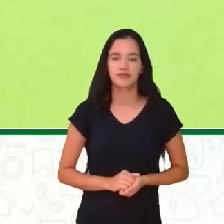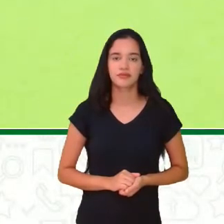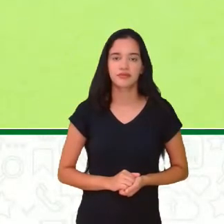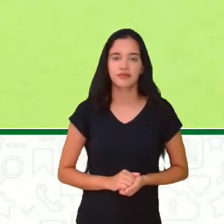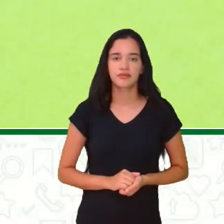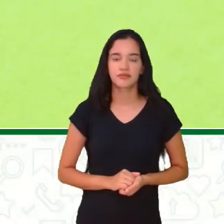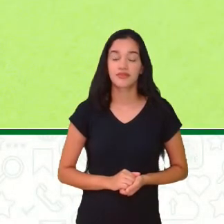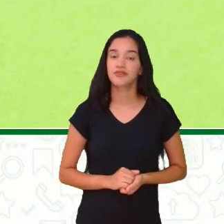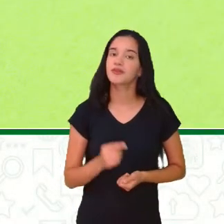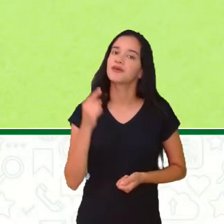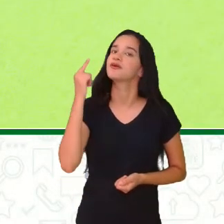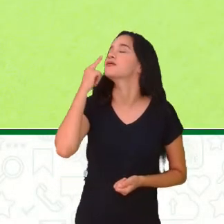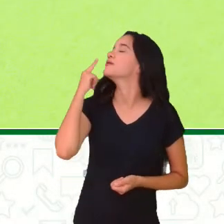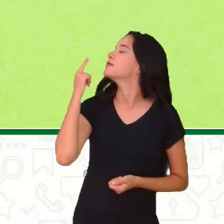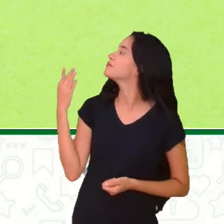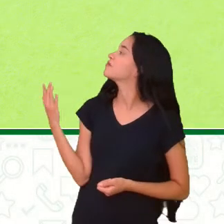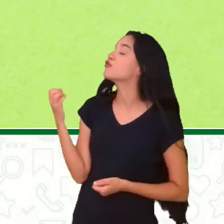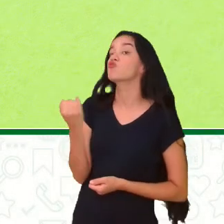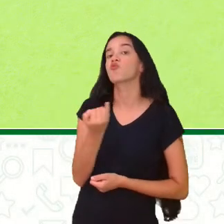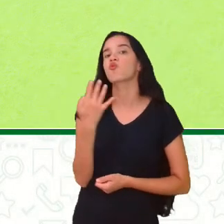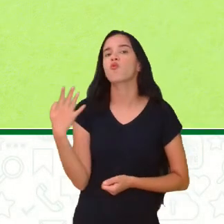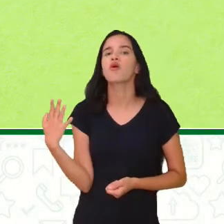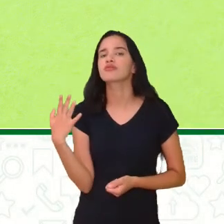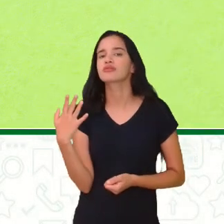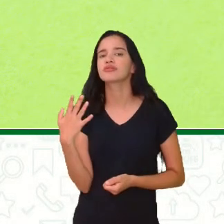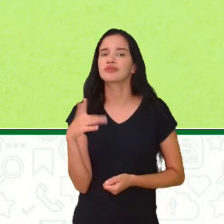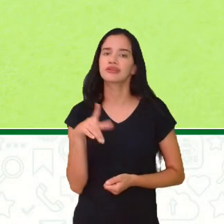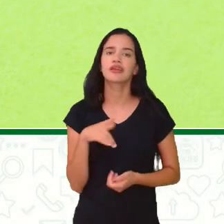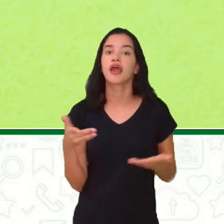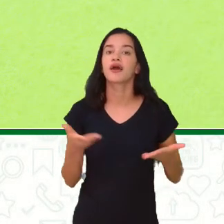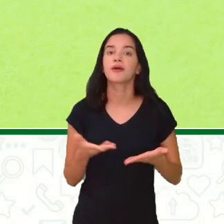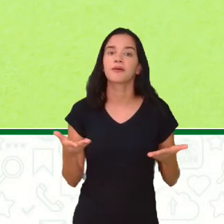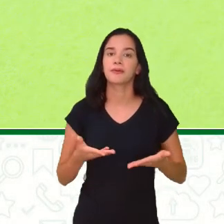E olha só quantas setinhas.